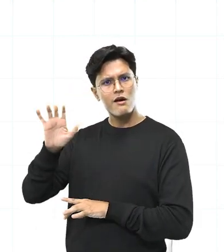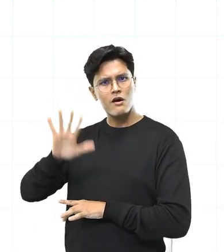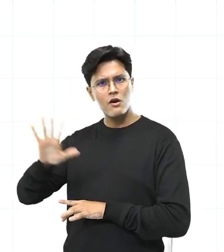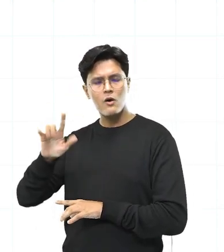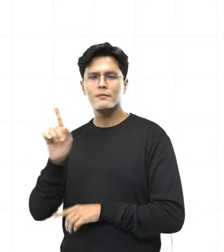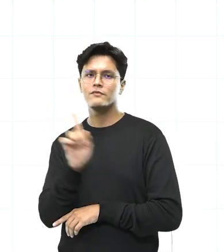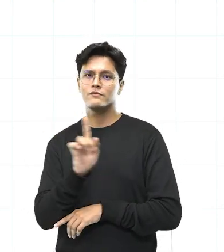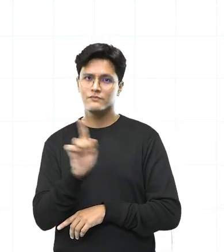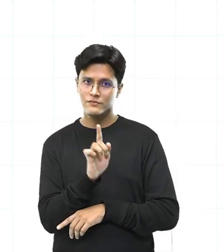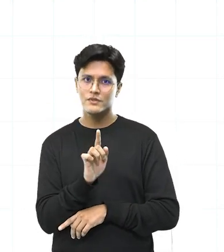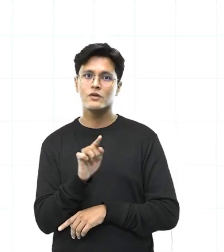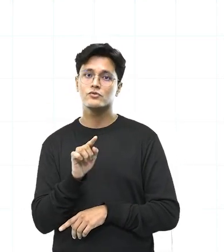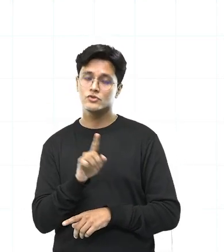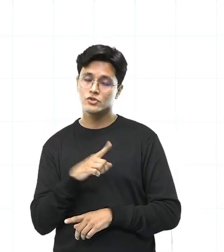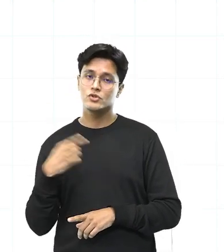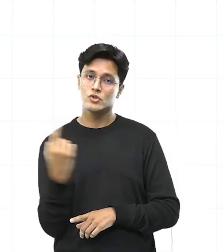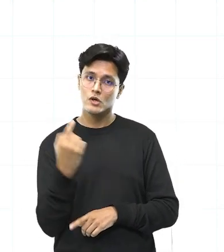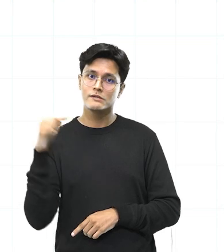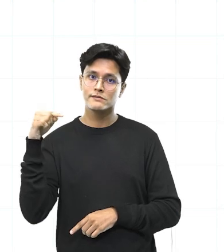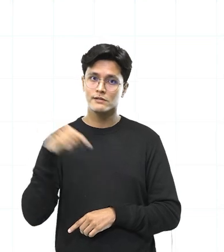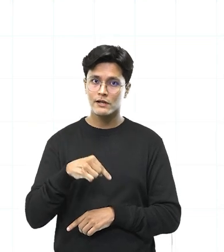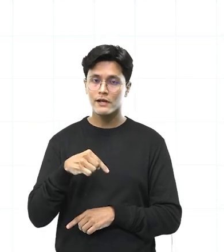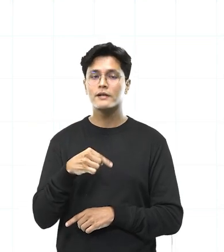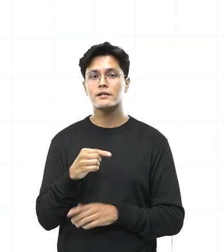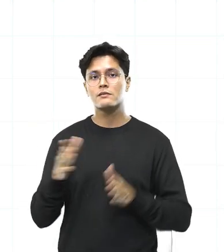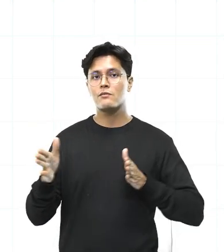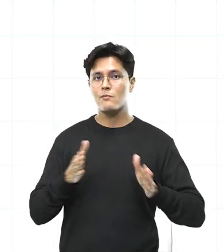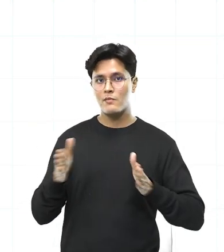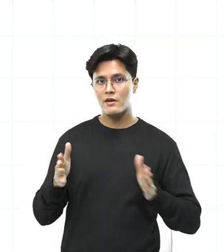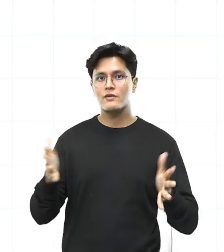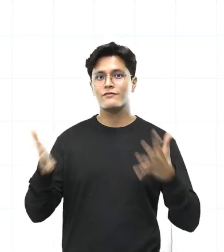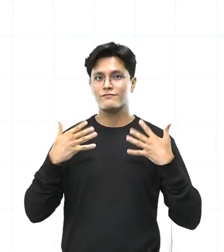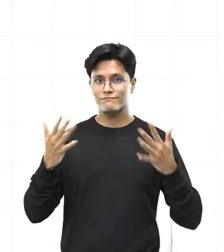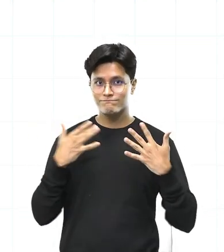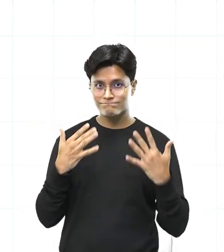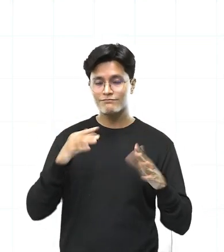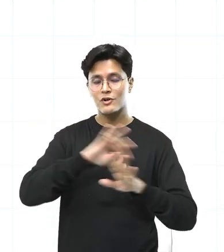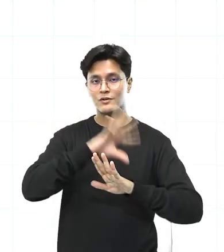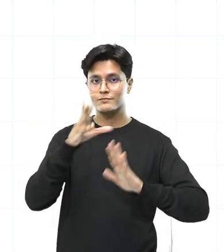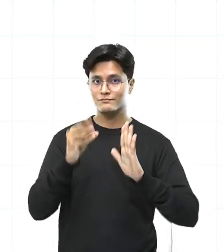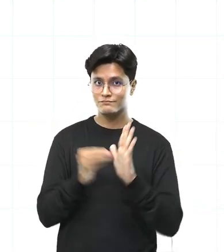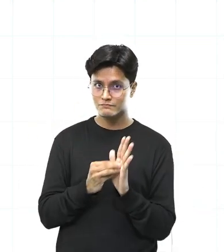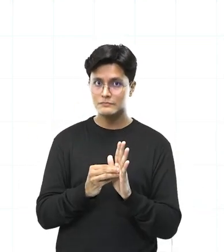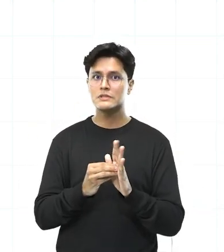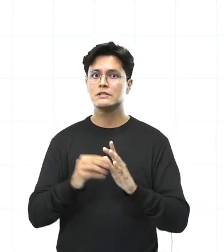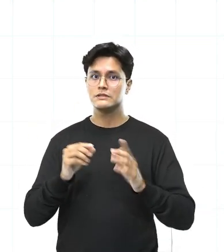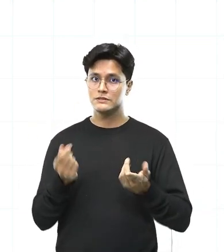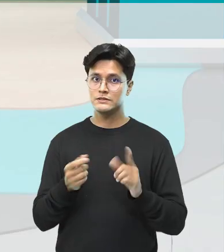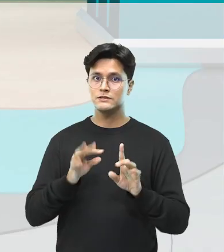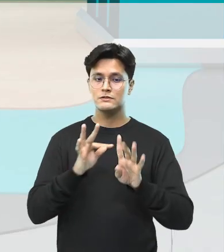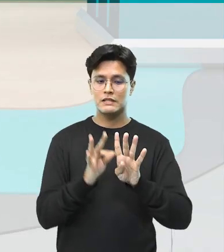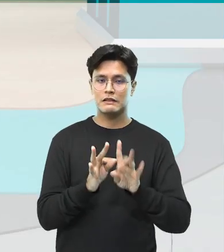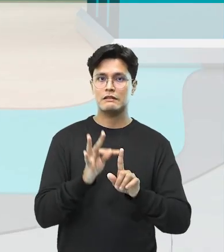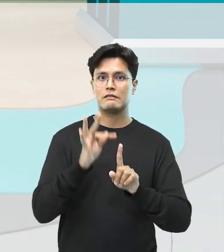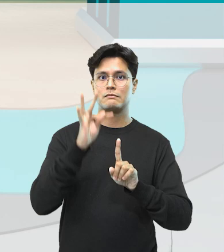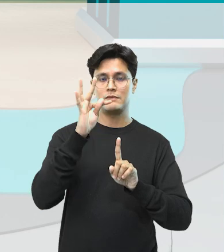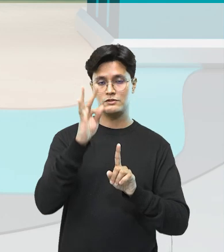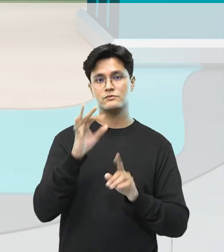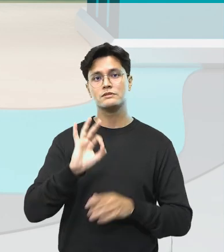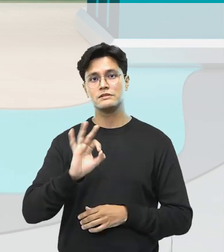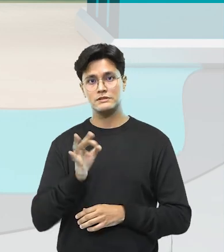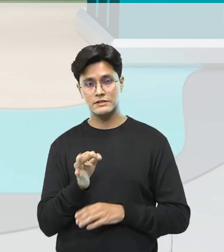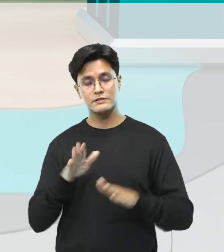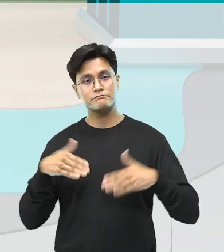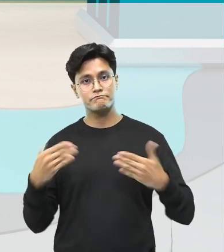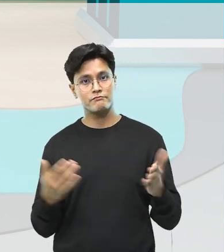no verão amazônico e estamos enfrentando ondas altíssimas de calor. Então é um texto super atual. Vamos